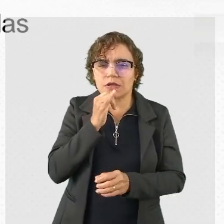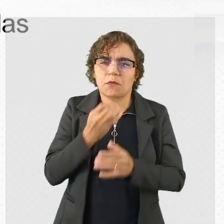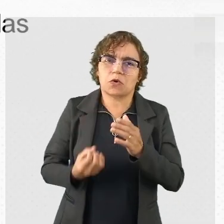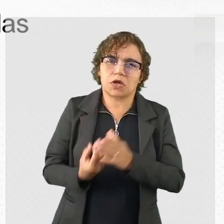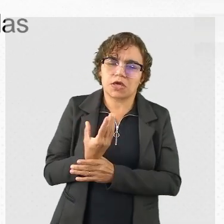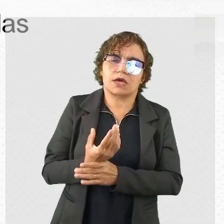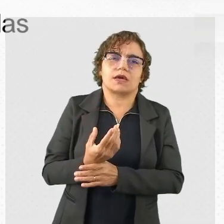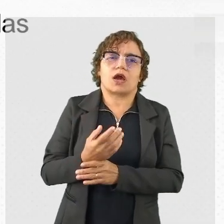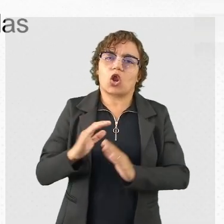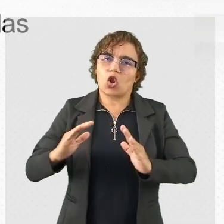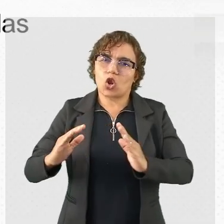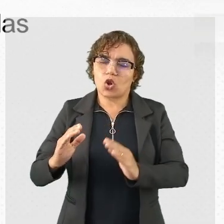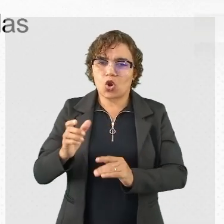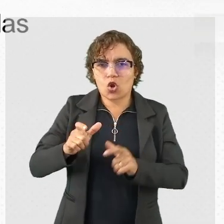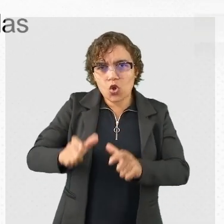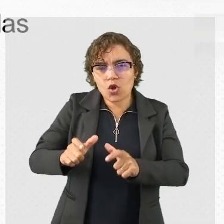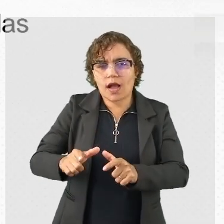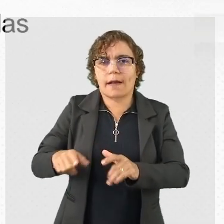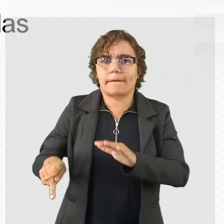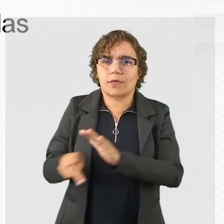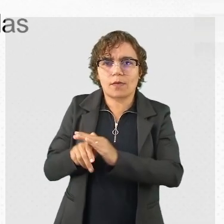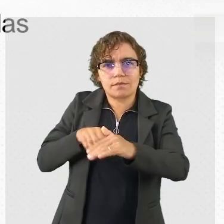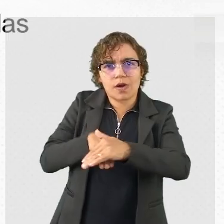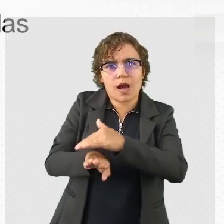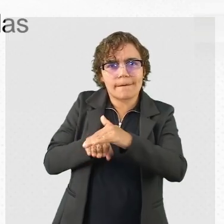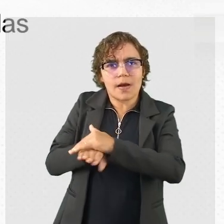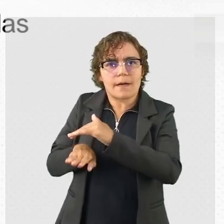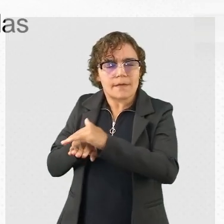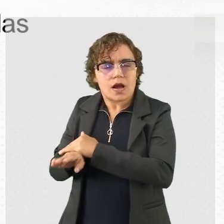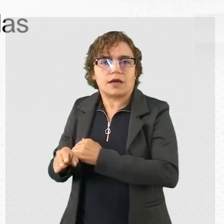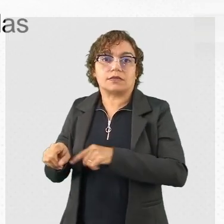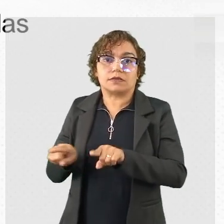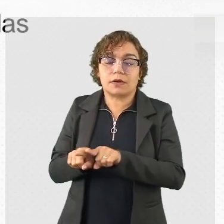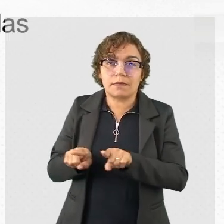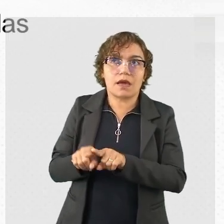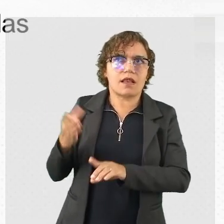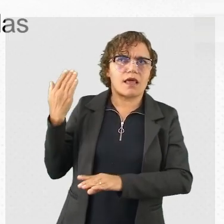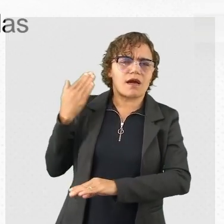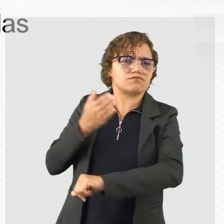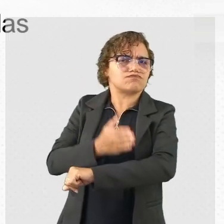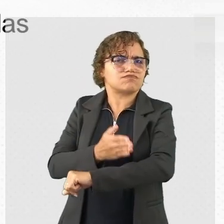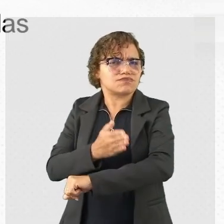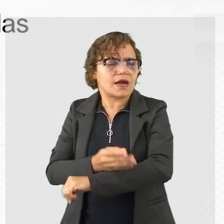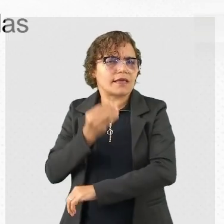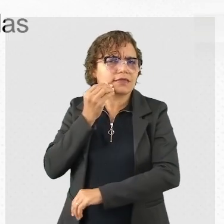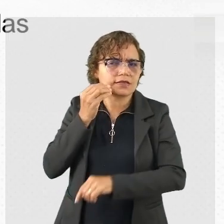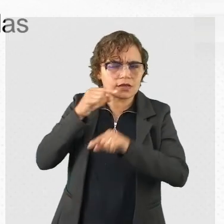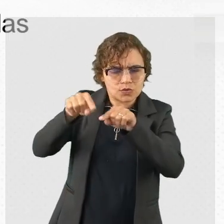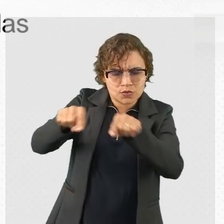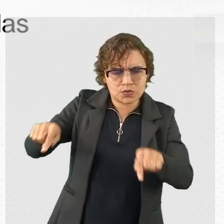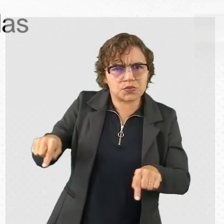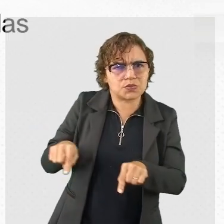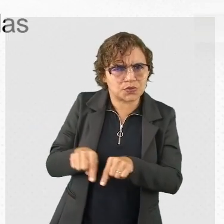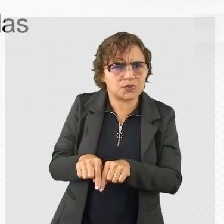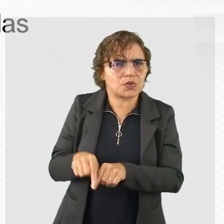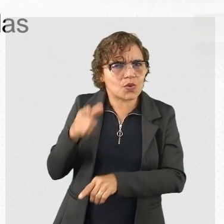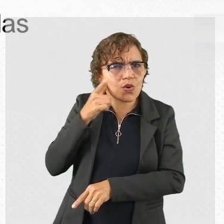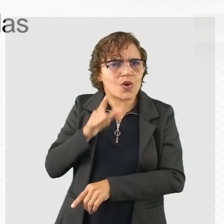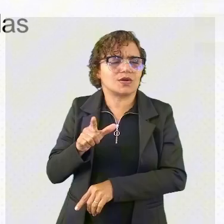estados também, naquele período, na Idade Moderna, estavam também tentando um pedacinho desse território, e aí,